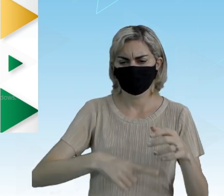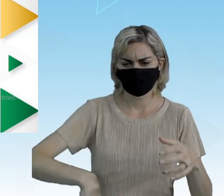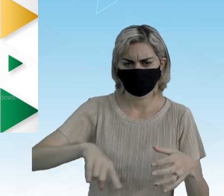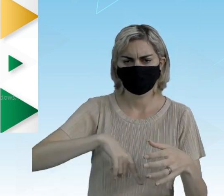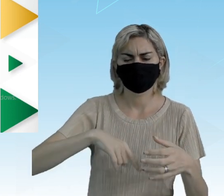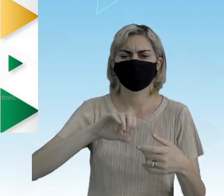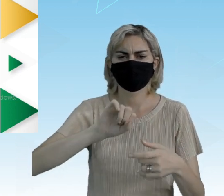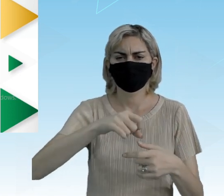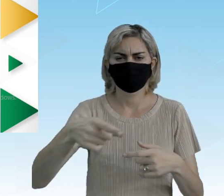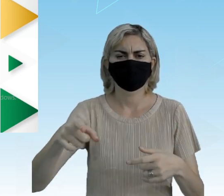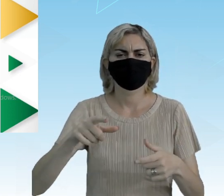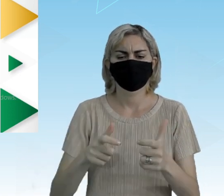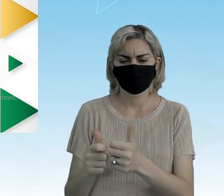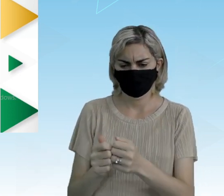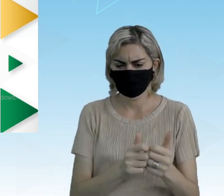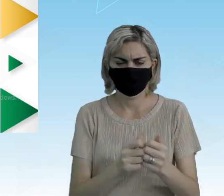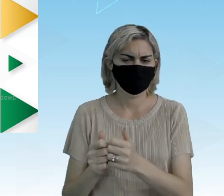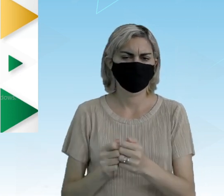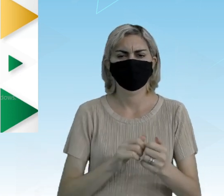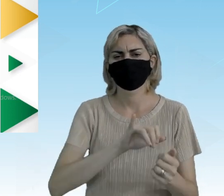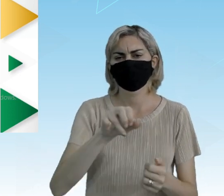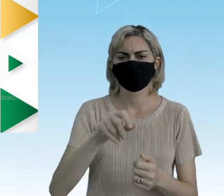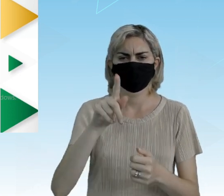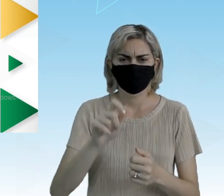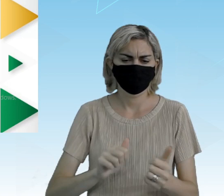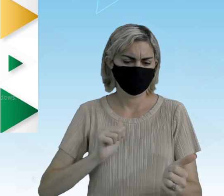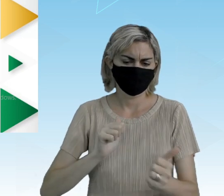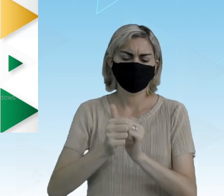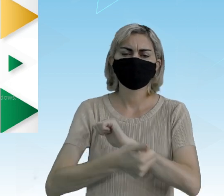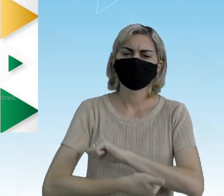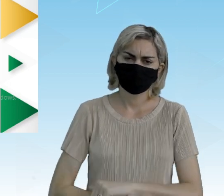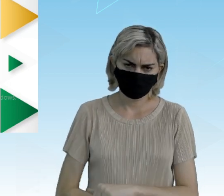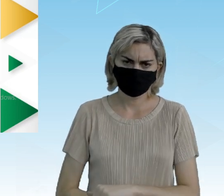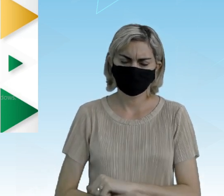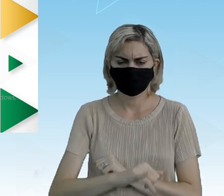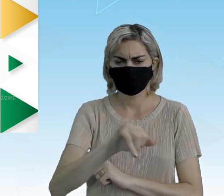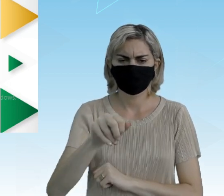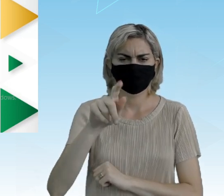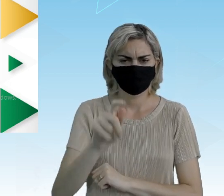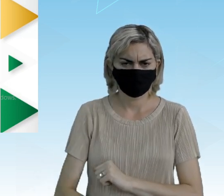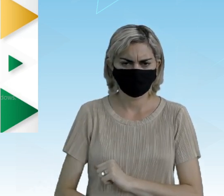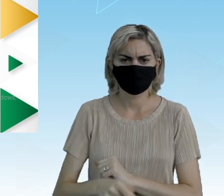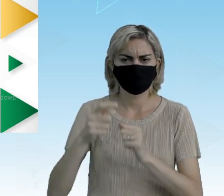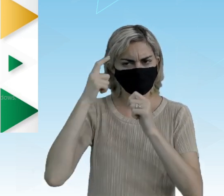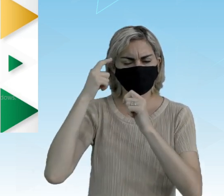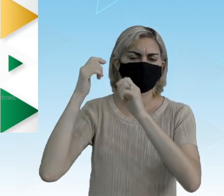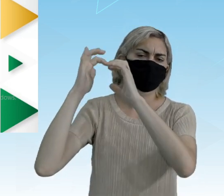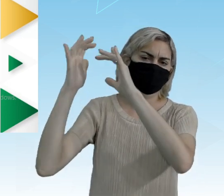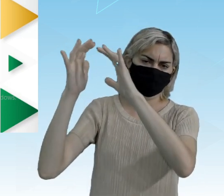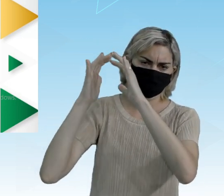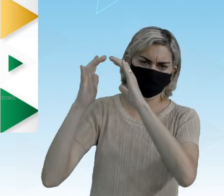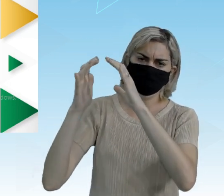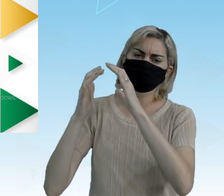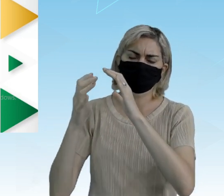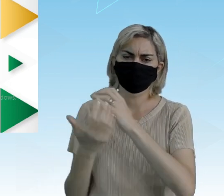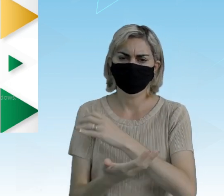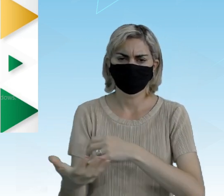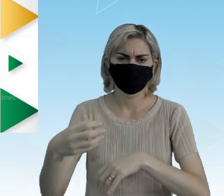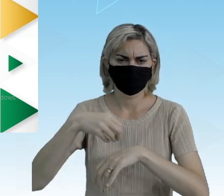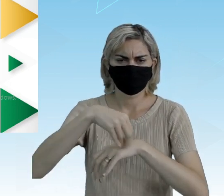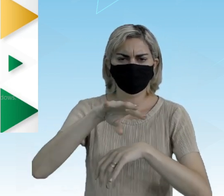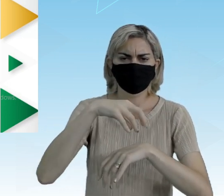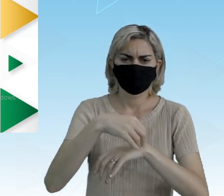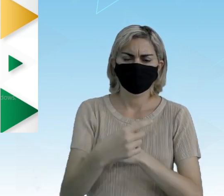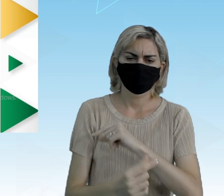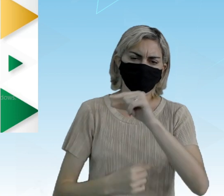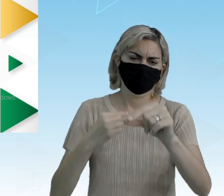salão, jogos eletrônicos, jogos esportivos e jogos sensoriais. Nós vamos passar um